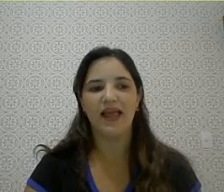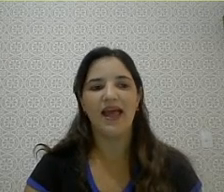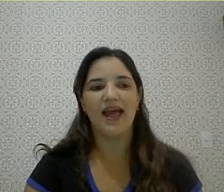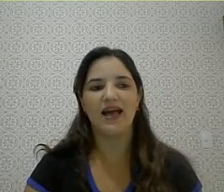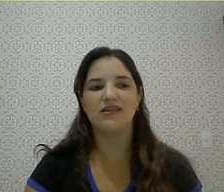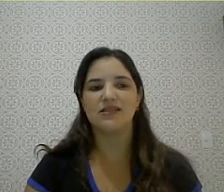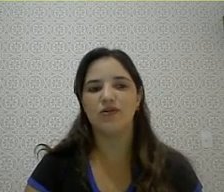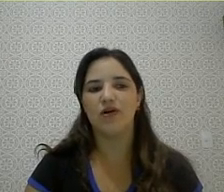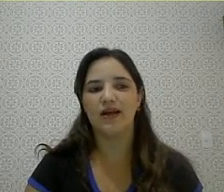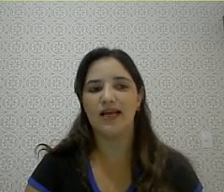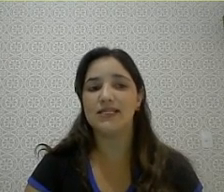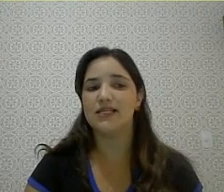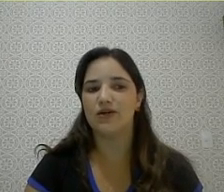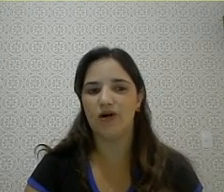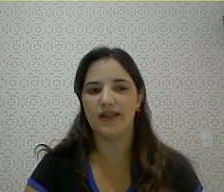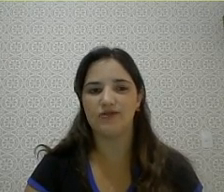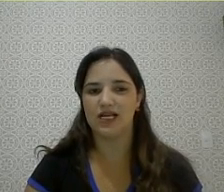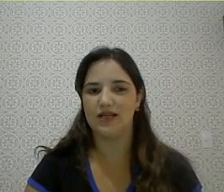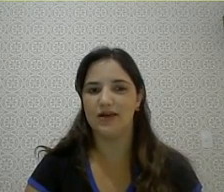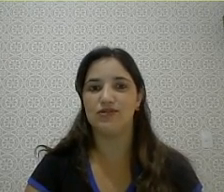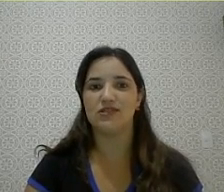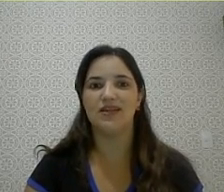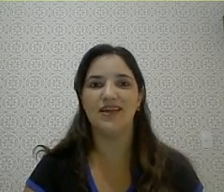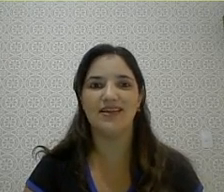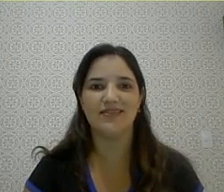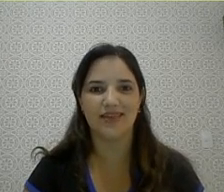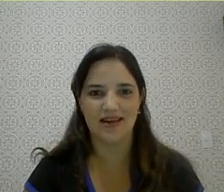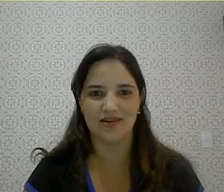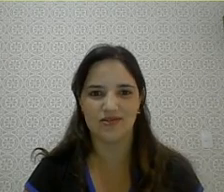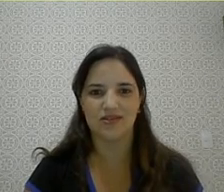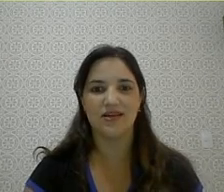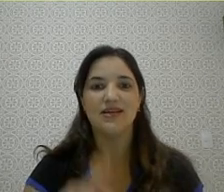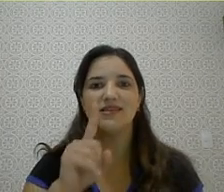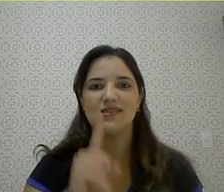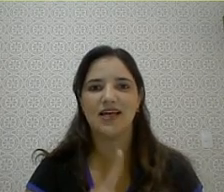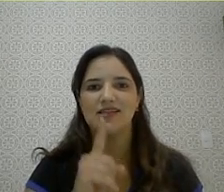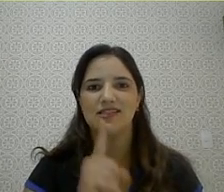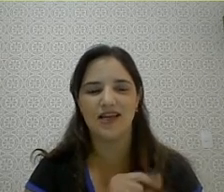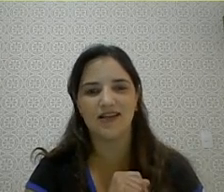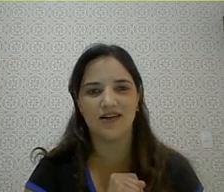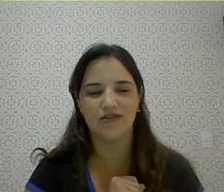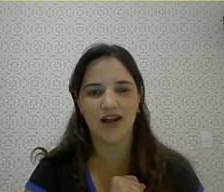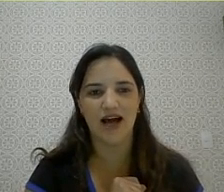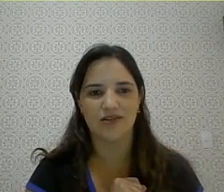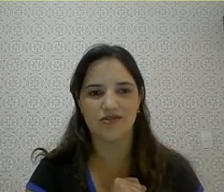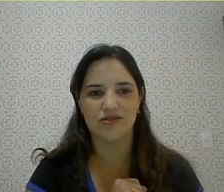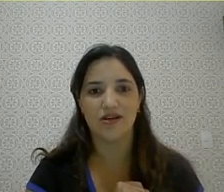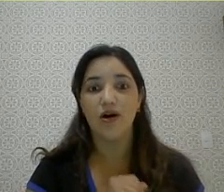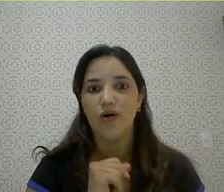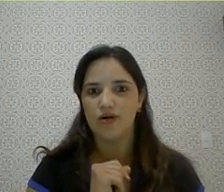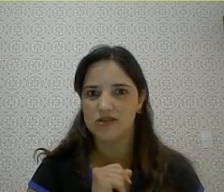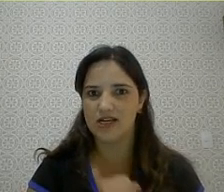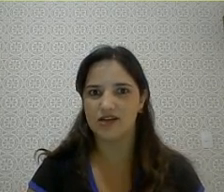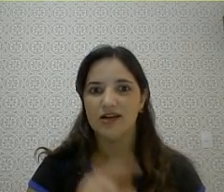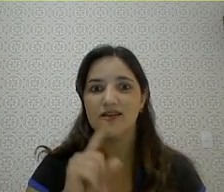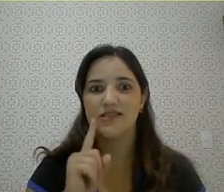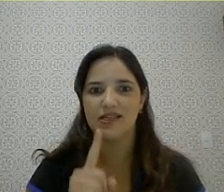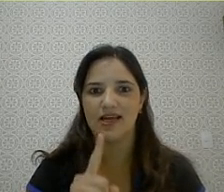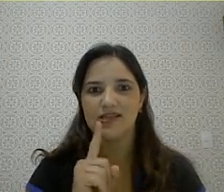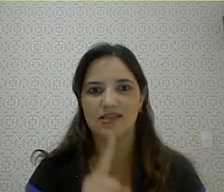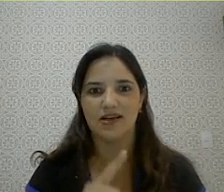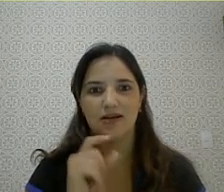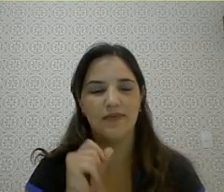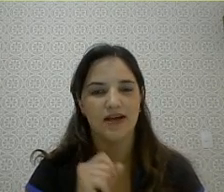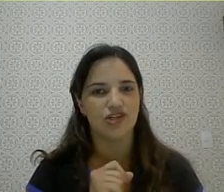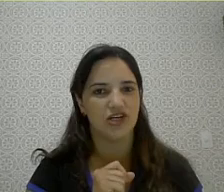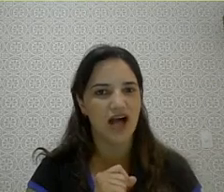presas. Eles engolem os alimentos inteiros, sem serem triturados. Ou seja,